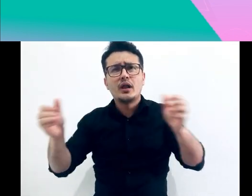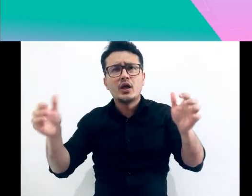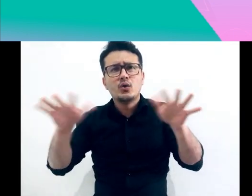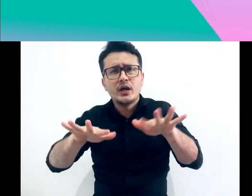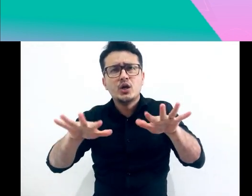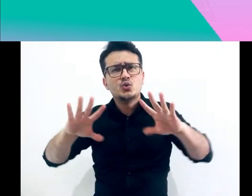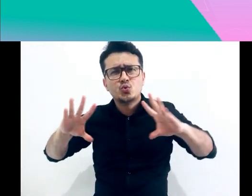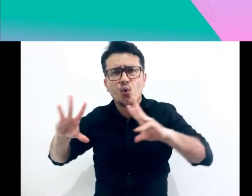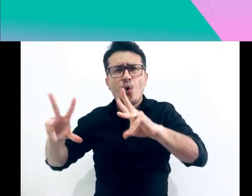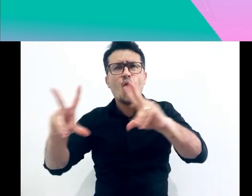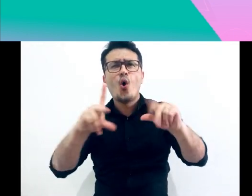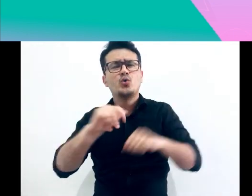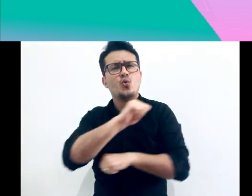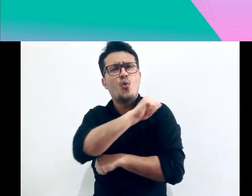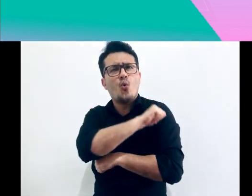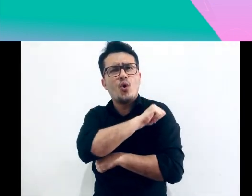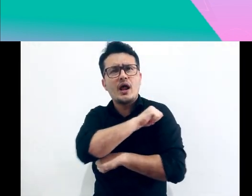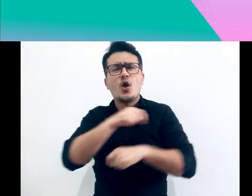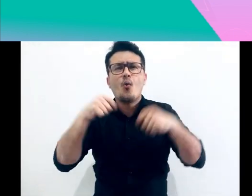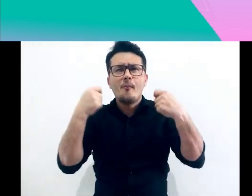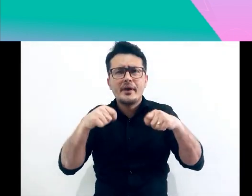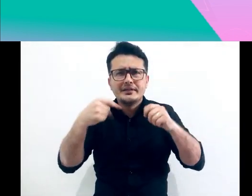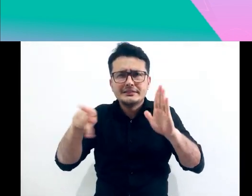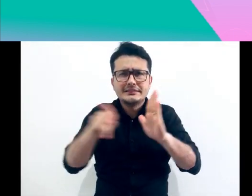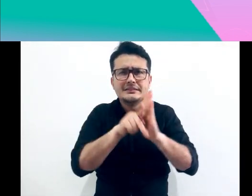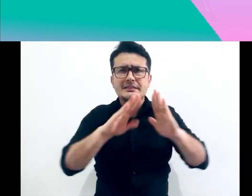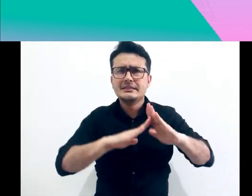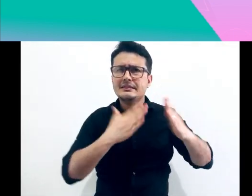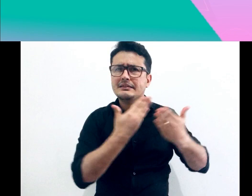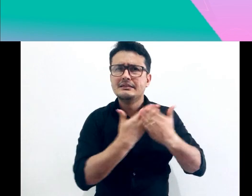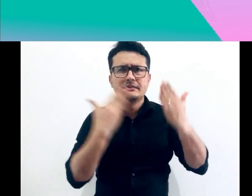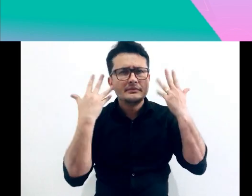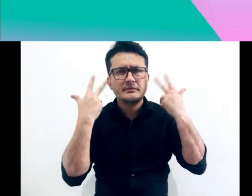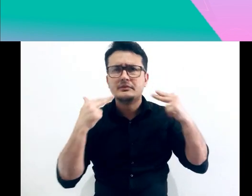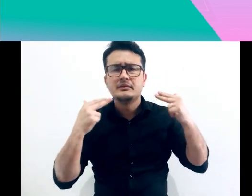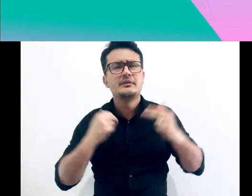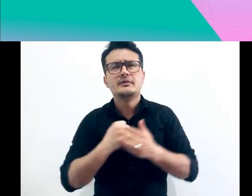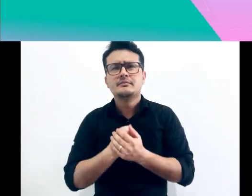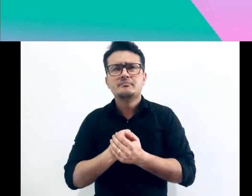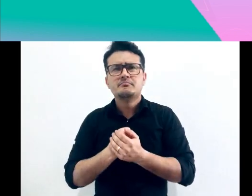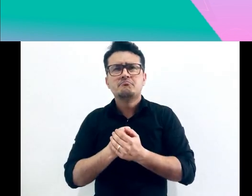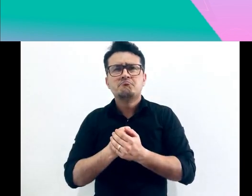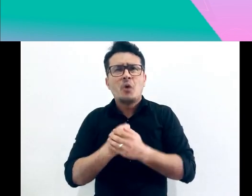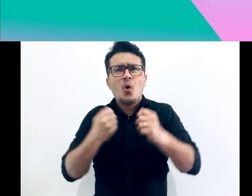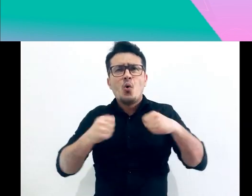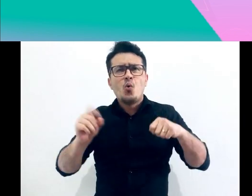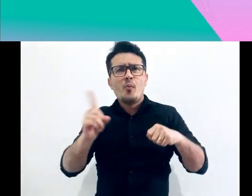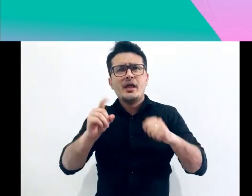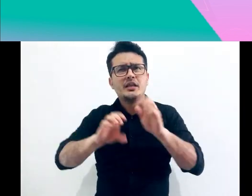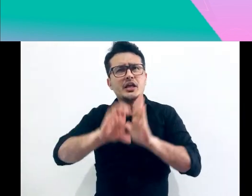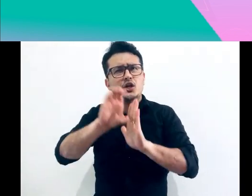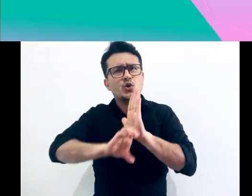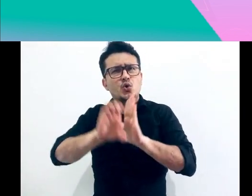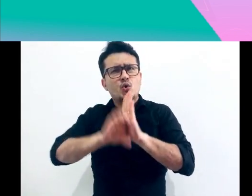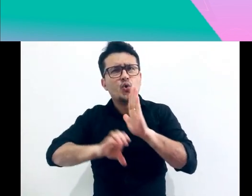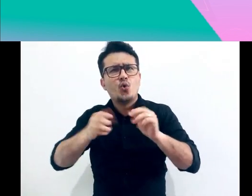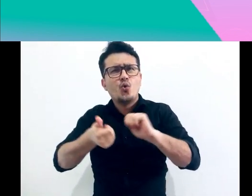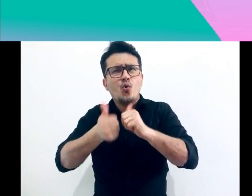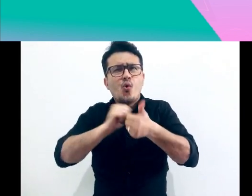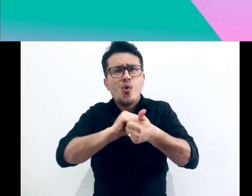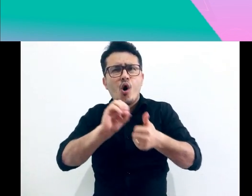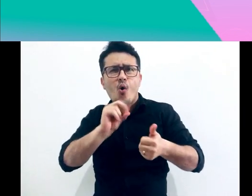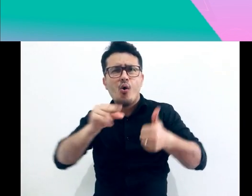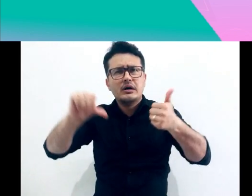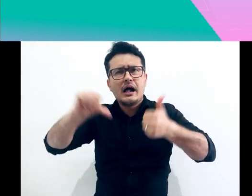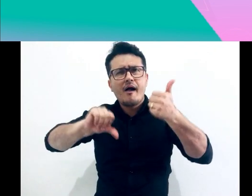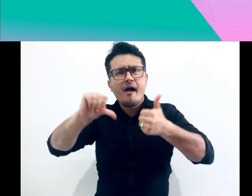regular. Isso mesmo, na educação inclusiva, todos os alunos devem fazer parte da escola comum. Não